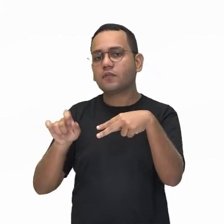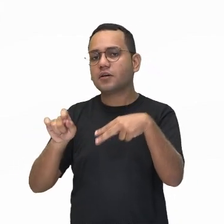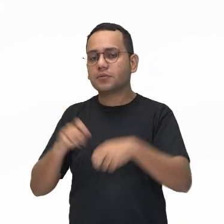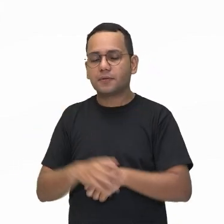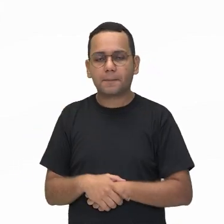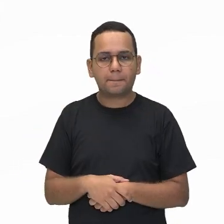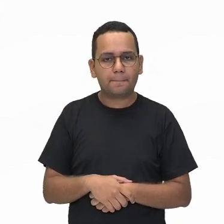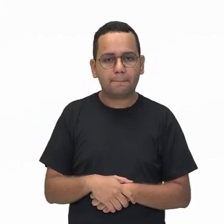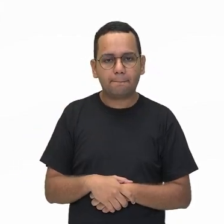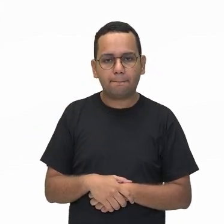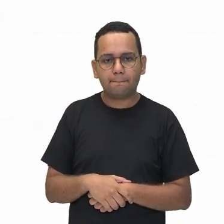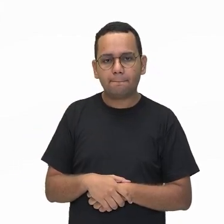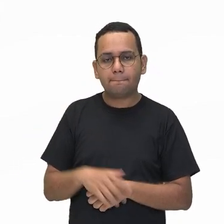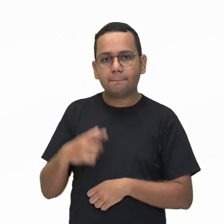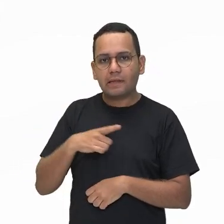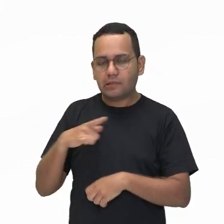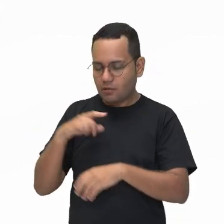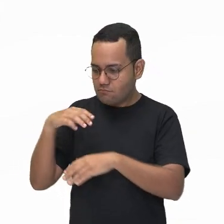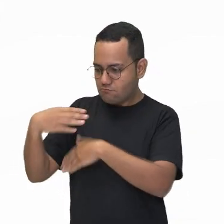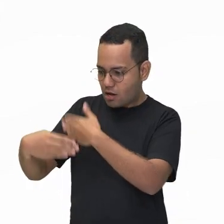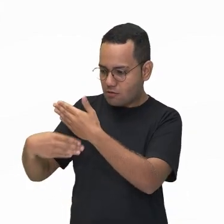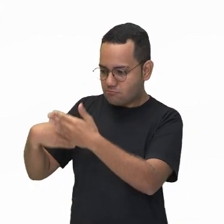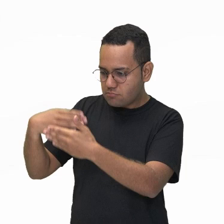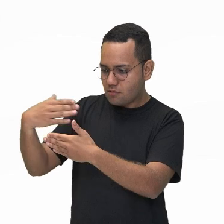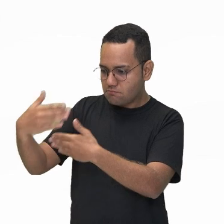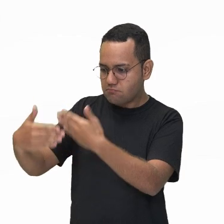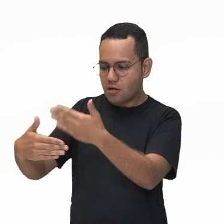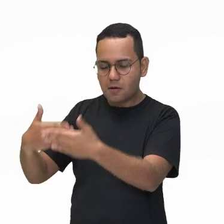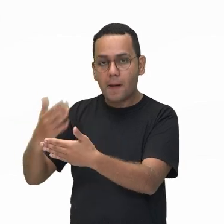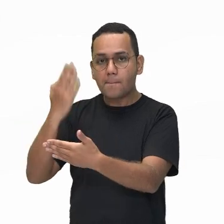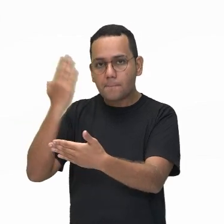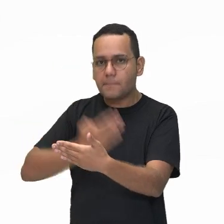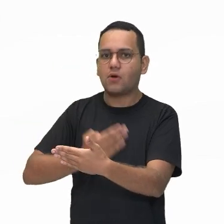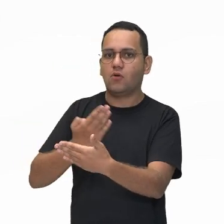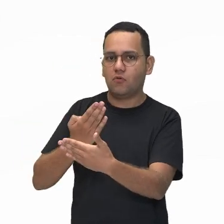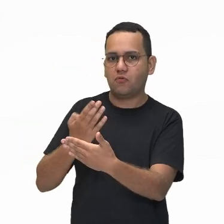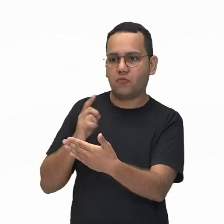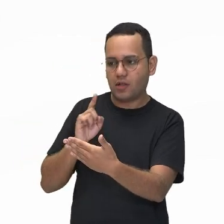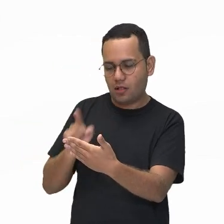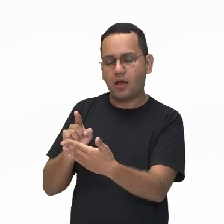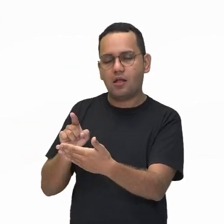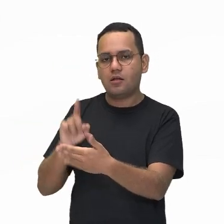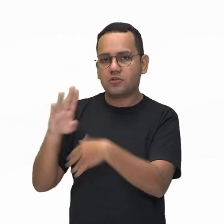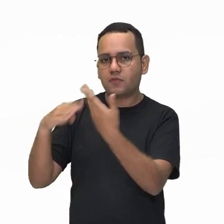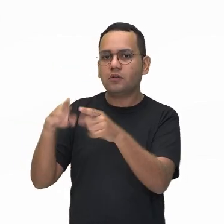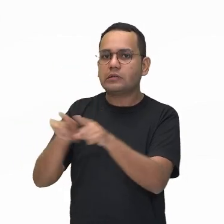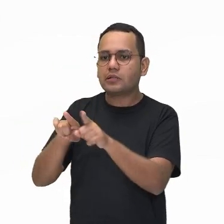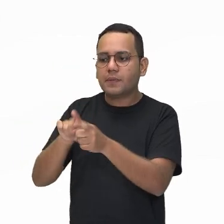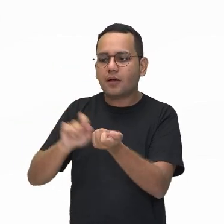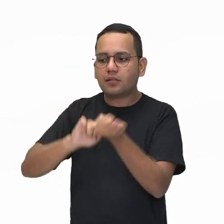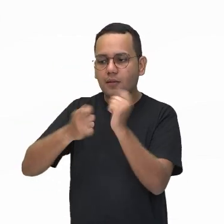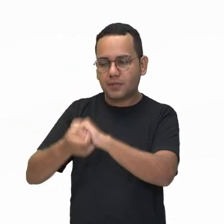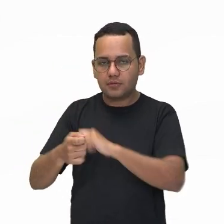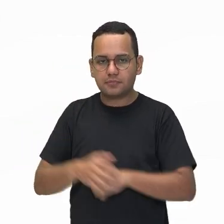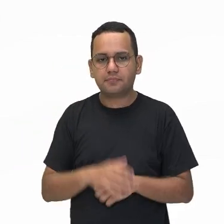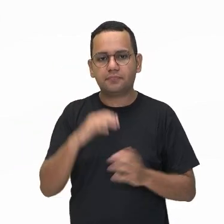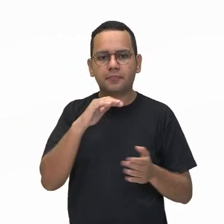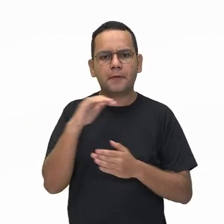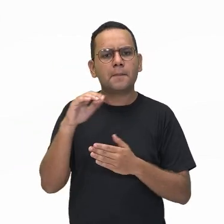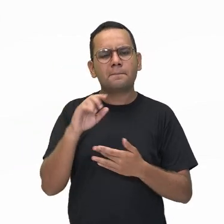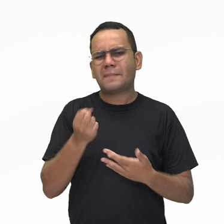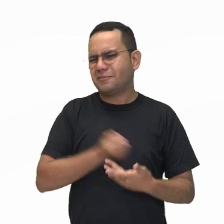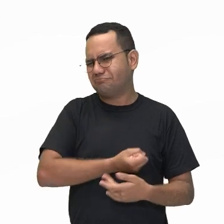que fosse ter essas comprovações de evolução, essas adaptações. Então, são milhões de espécies de